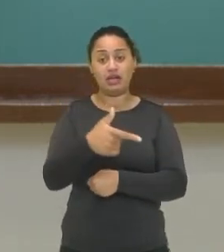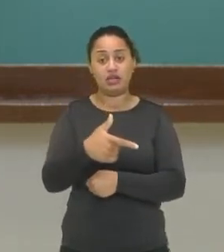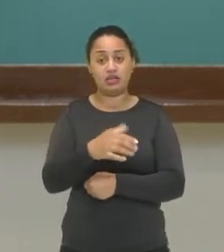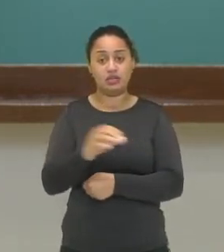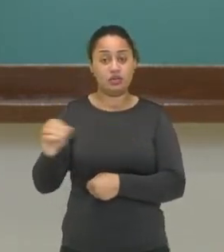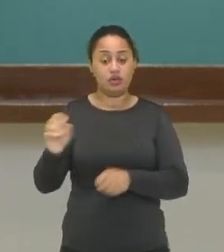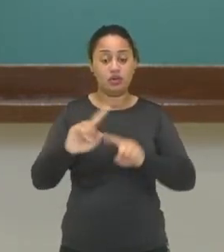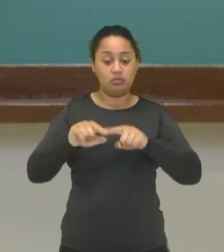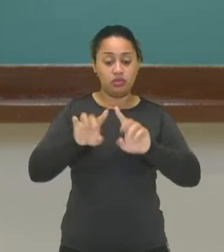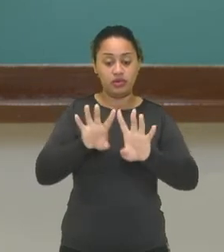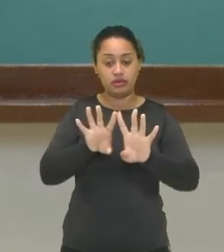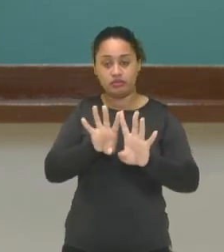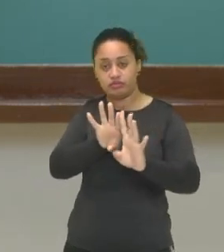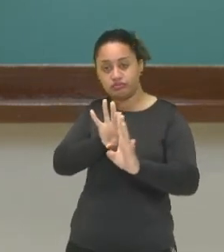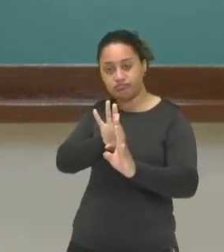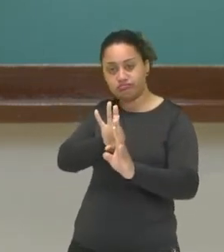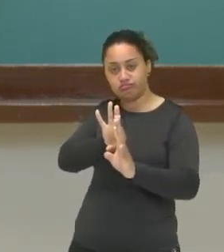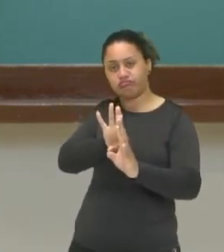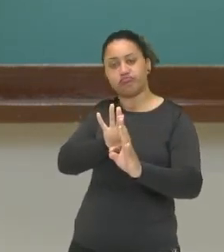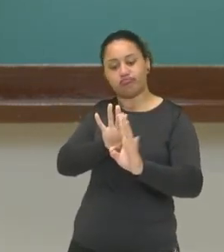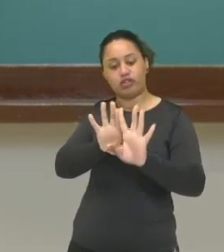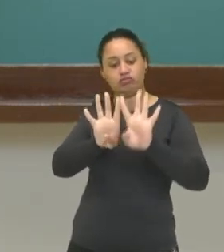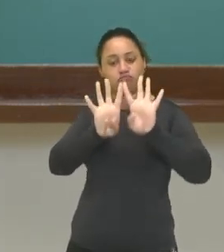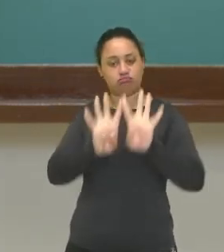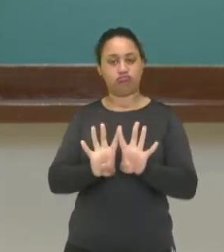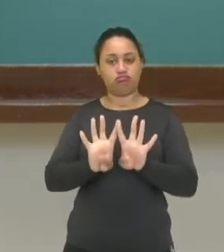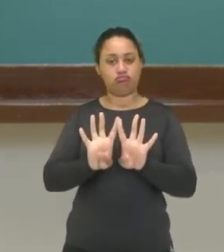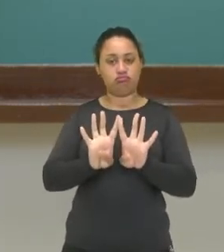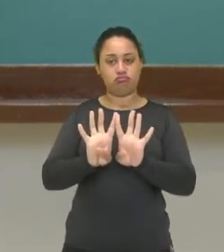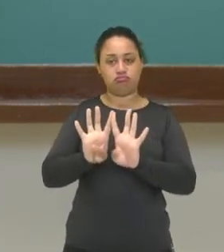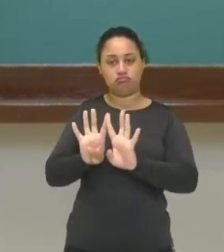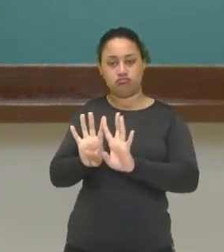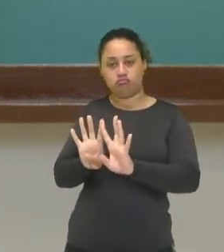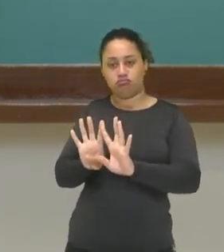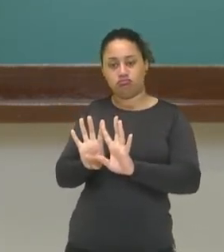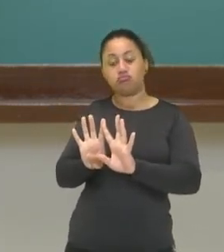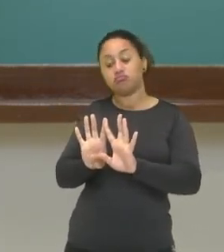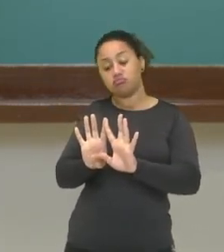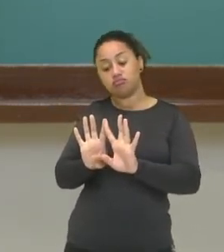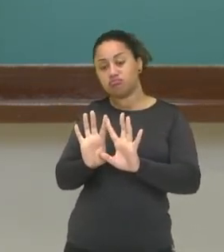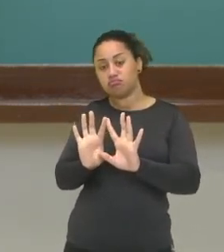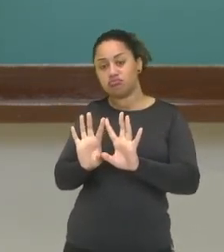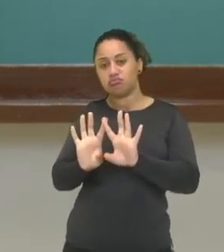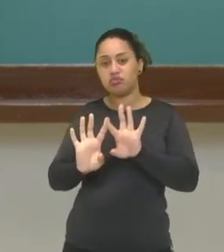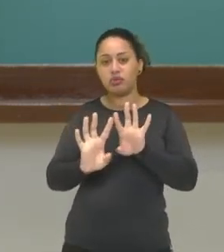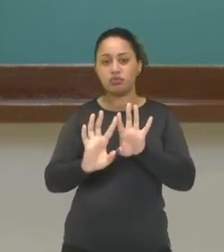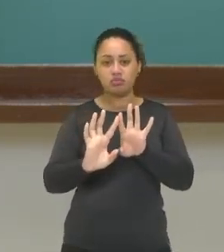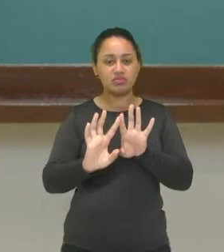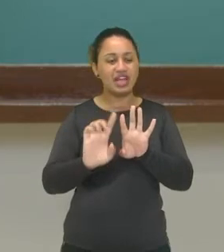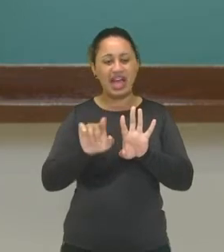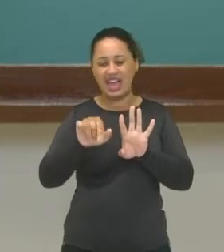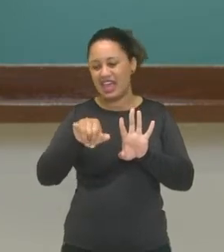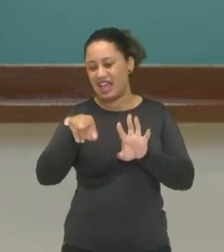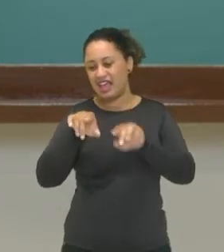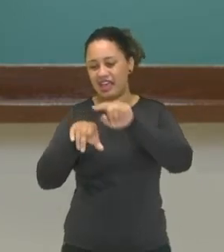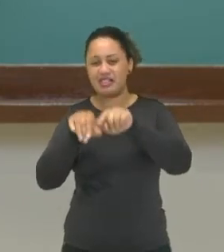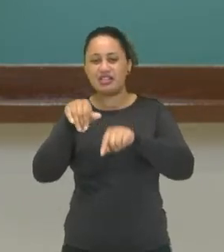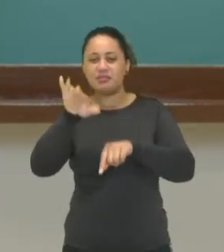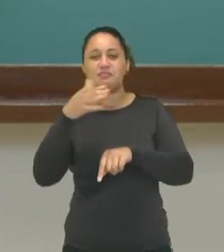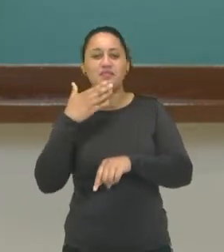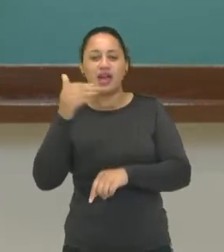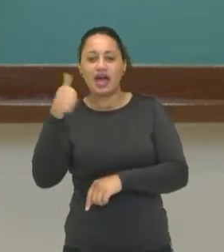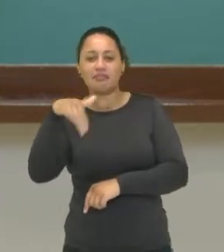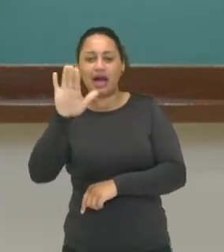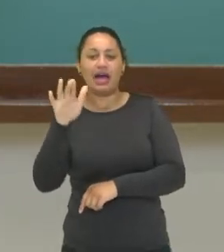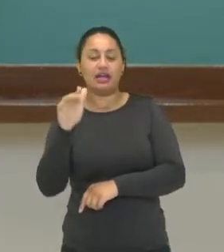em posições diferentes, tá? Então, não existe isso de que ele está levando uma vantagem. Não, na verdade, todos eles